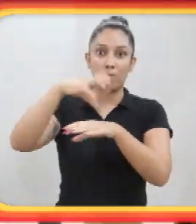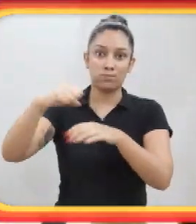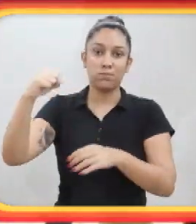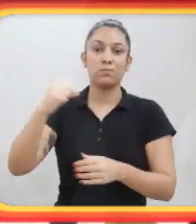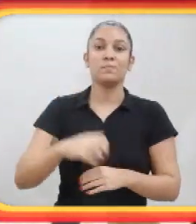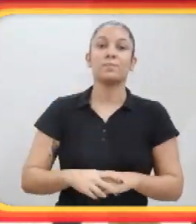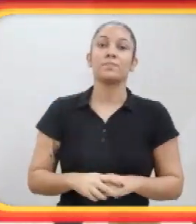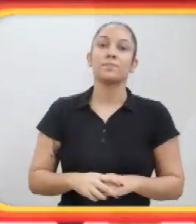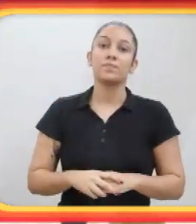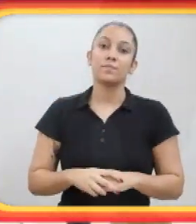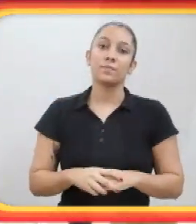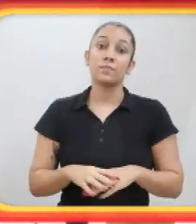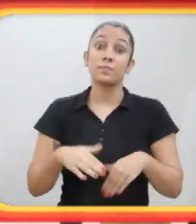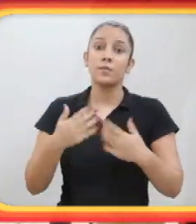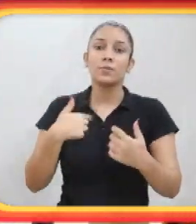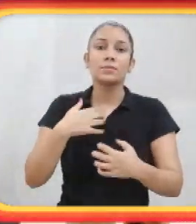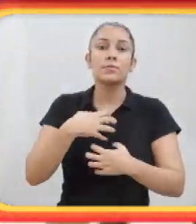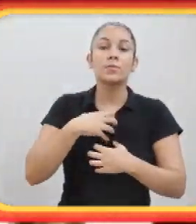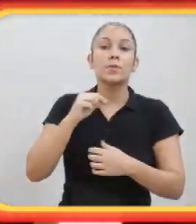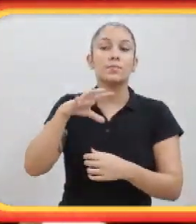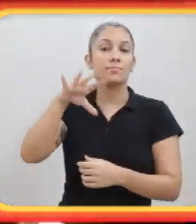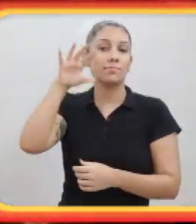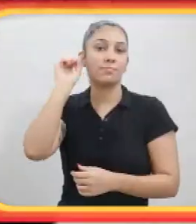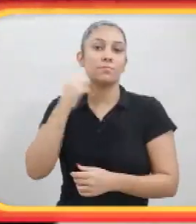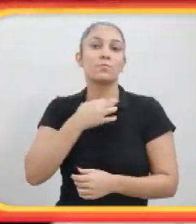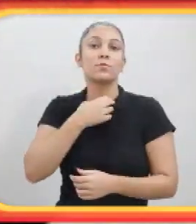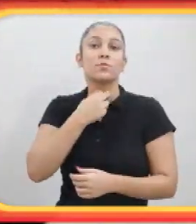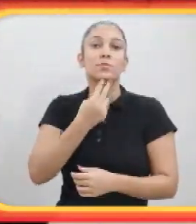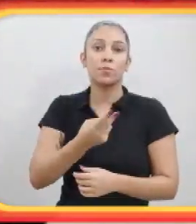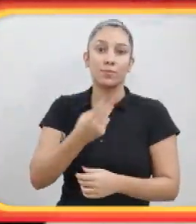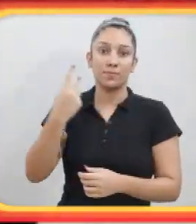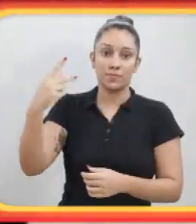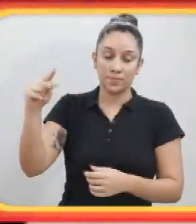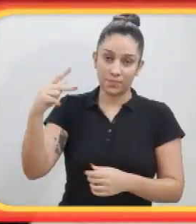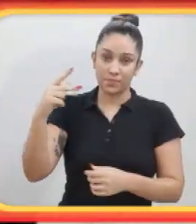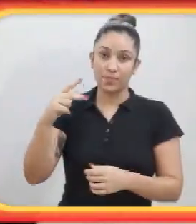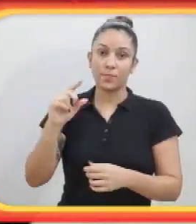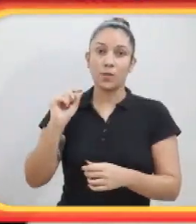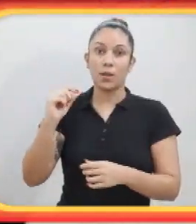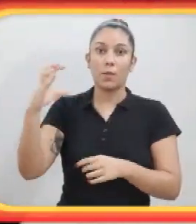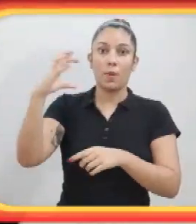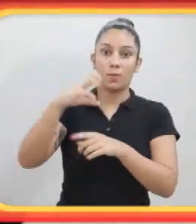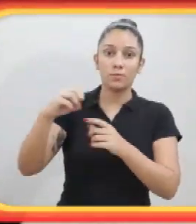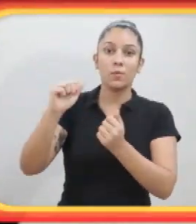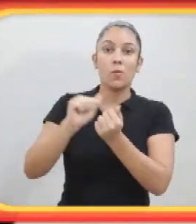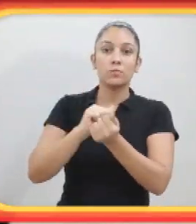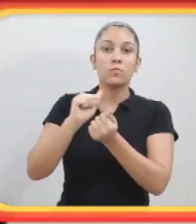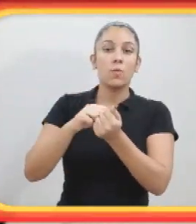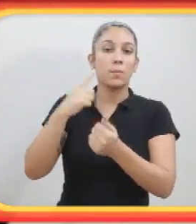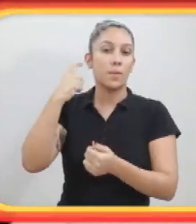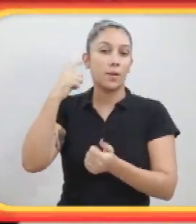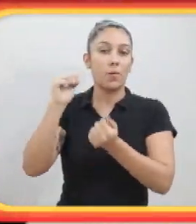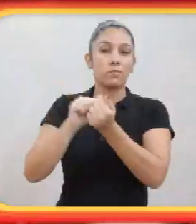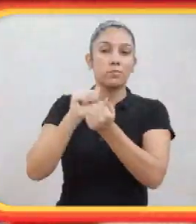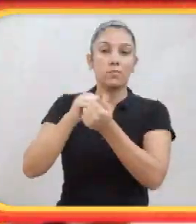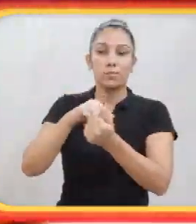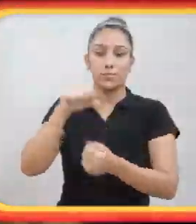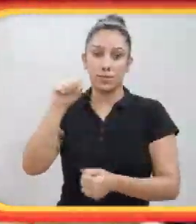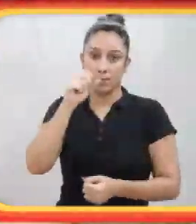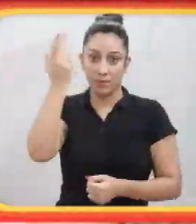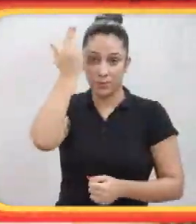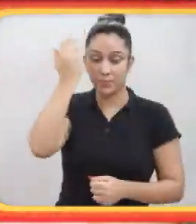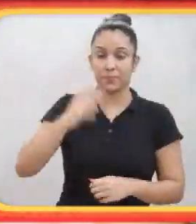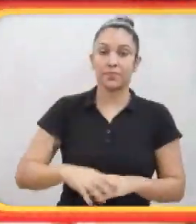dela, adora dar uma cenoura pro cavalo, de sentir a cenoura na mão, o cavalo mordendo, sentir que o cavalo